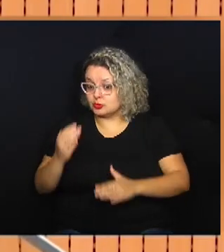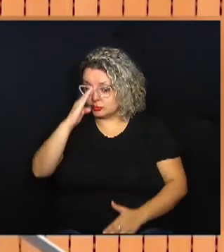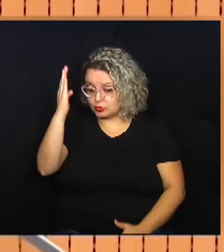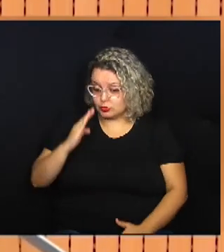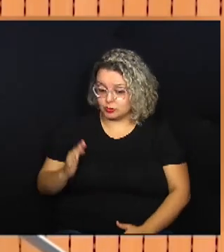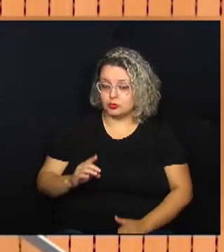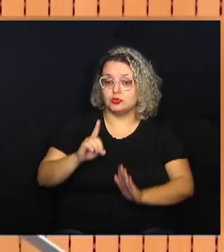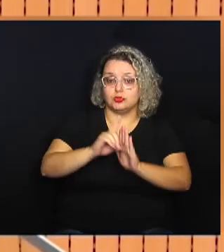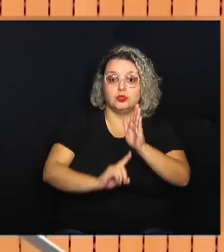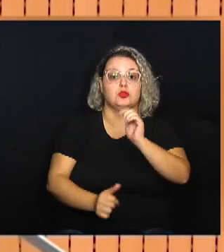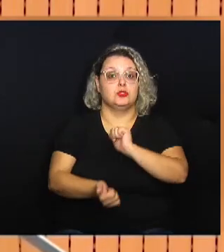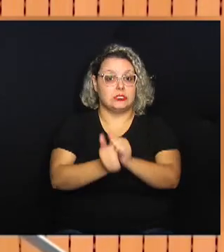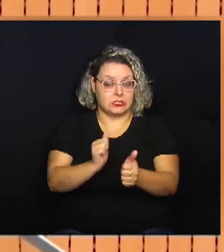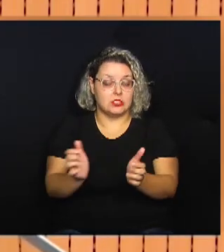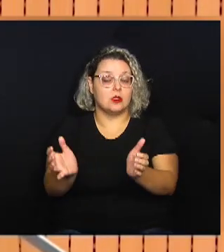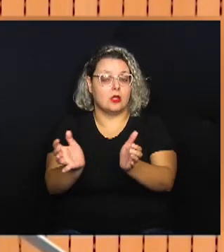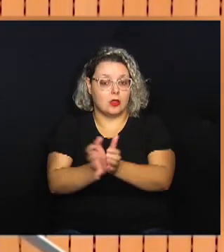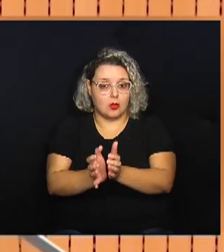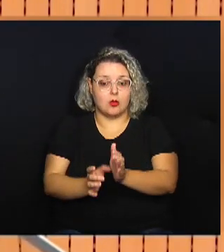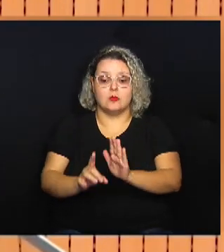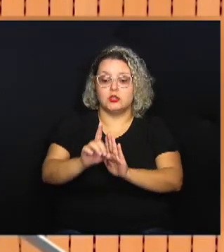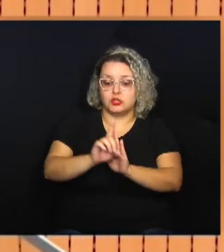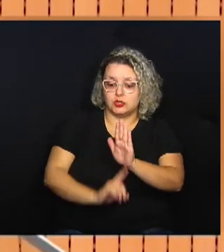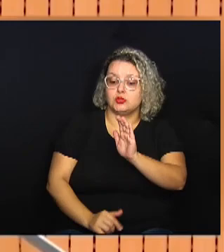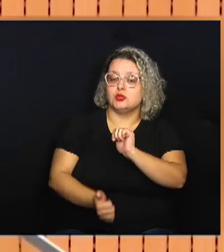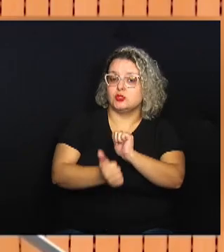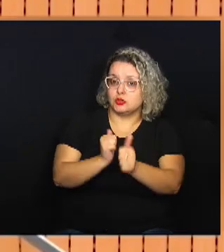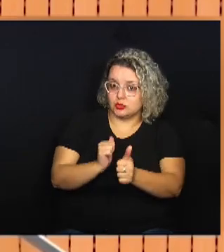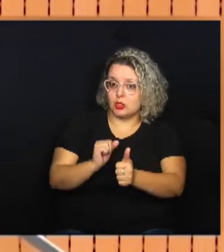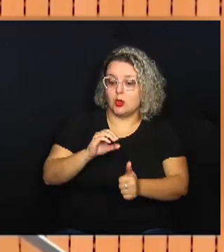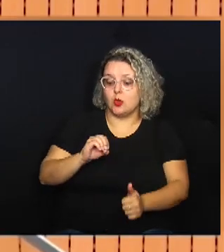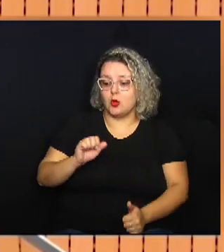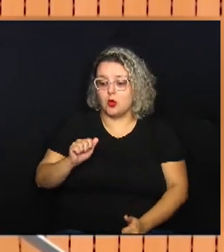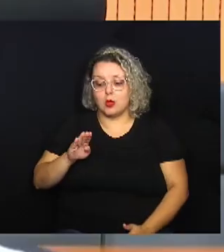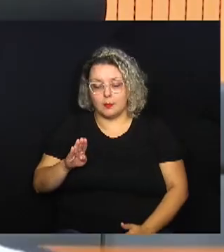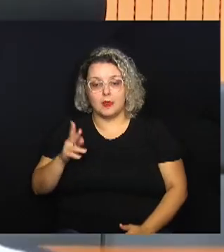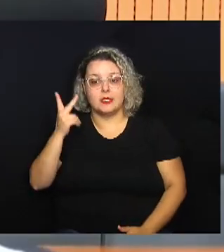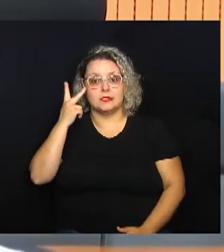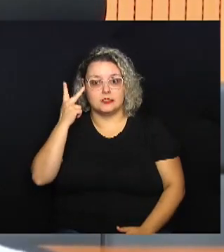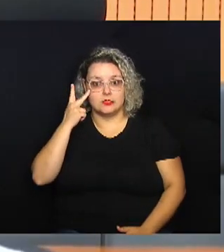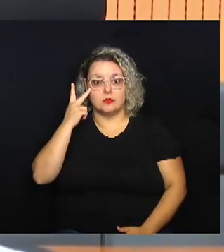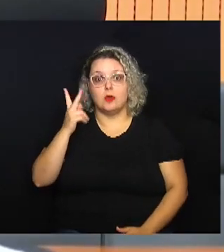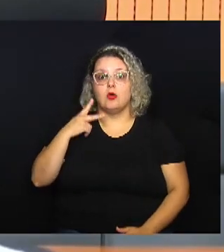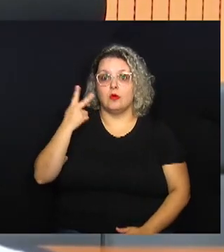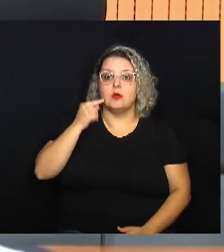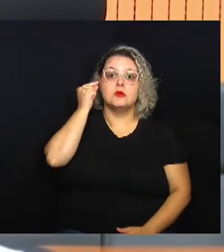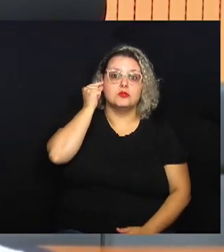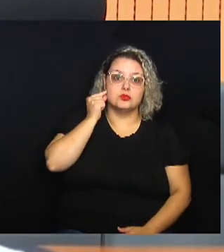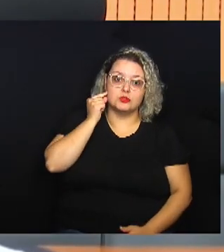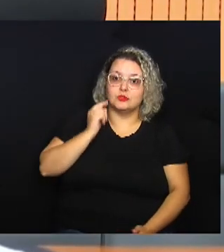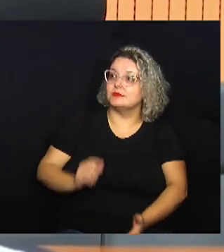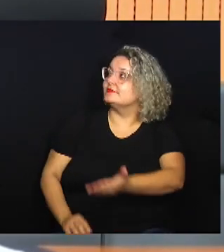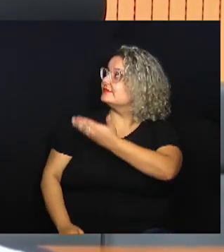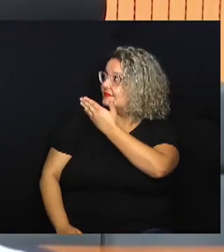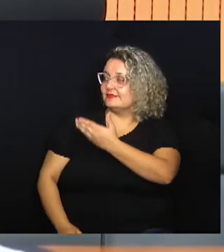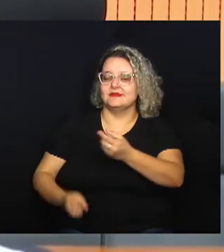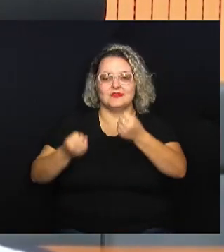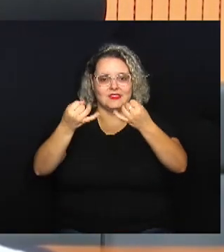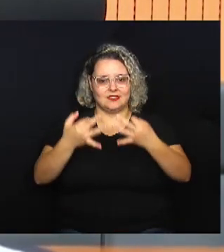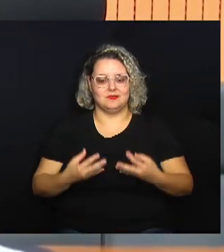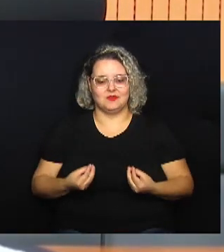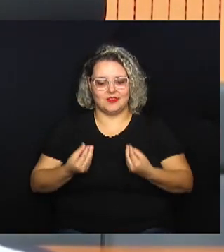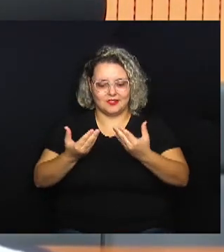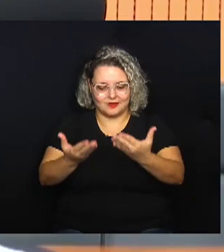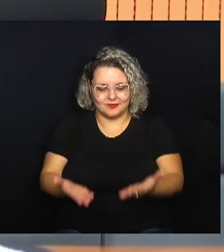Desportivo e da comissão de direito desportivo da OAB São Paulo o vereador Marcelo Silva justificou a entrega